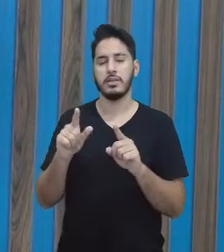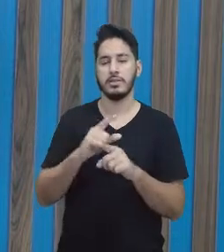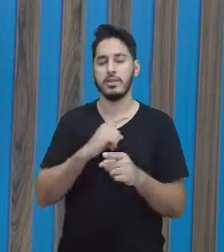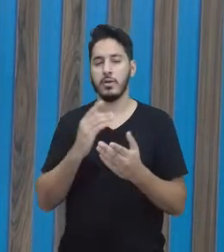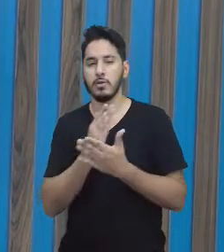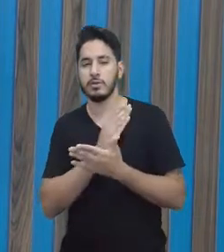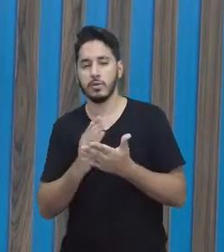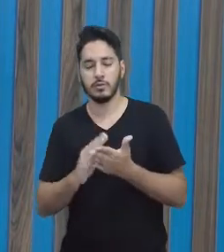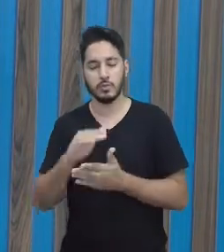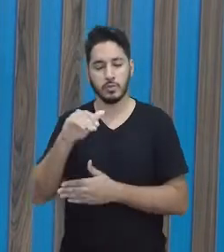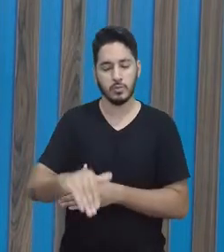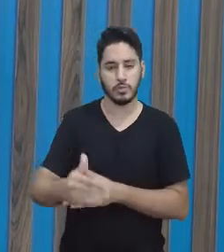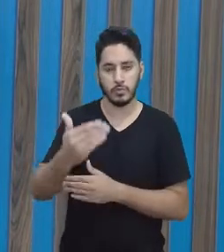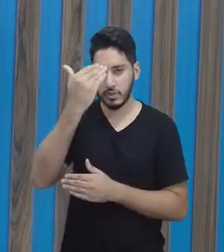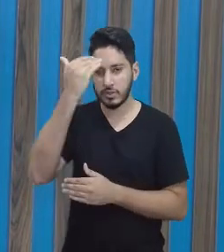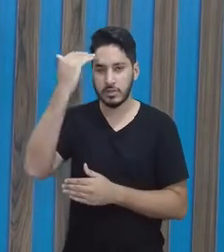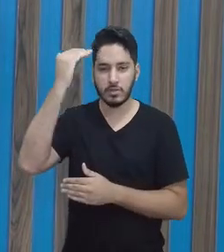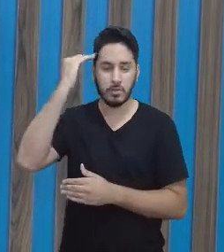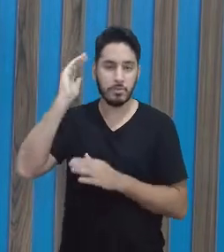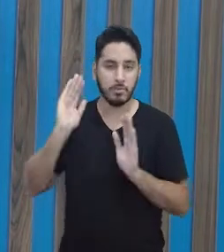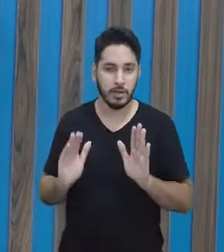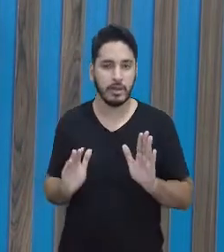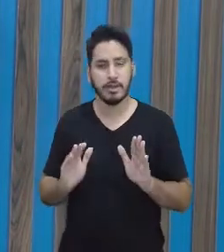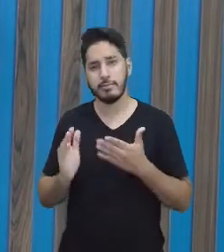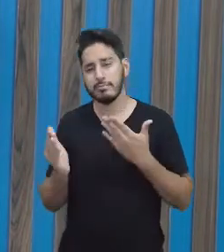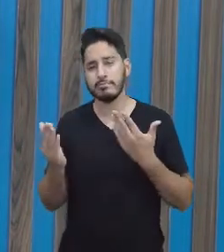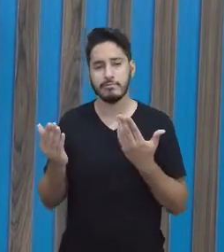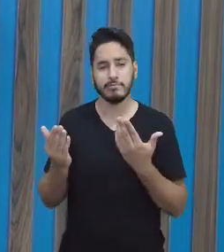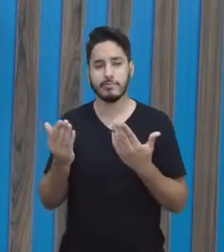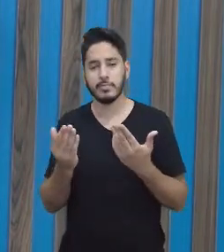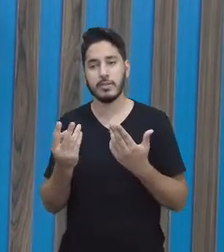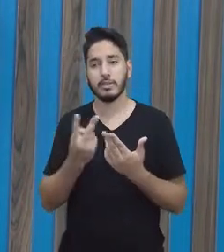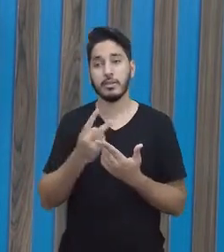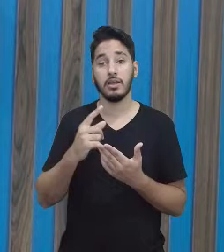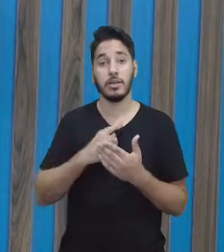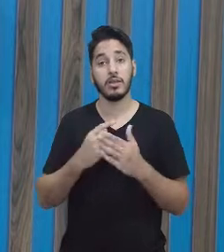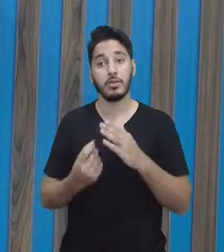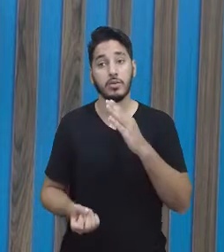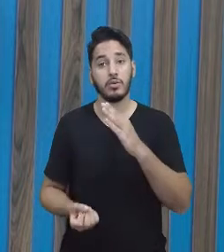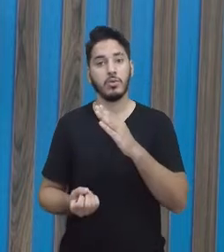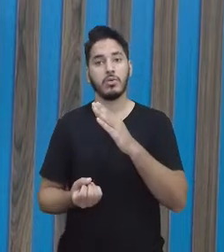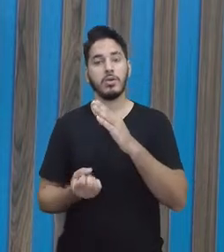candomblé, mas ele se dizia católico, e tanto é que ele construiu uma igreja lá